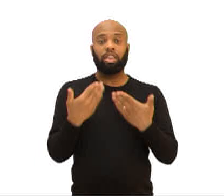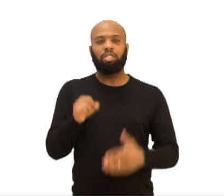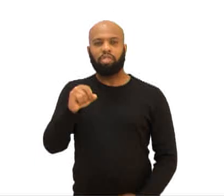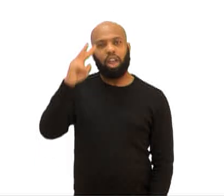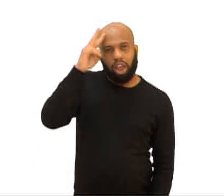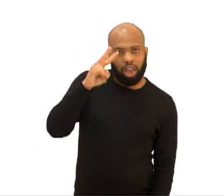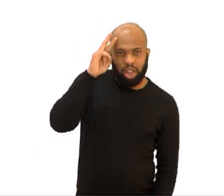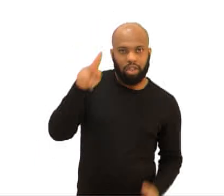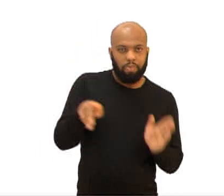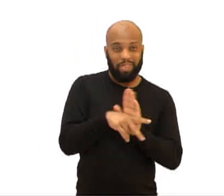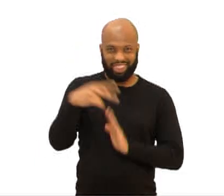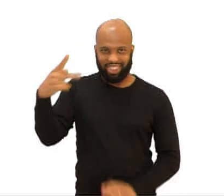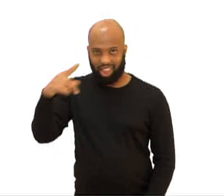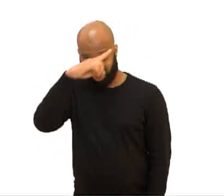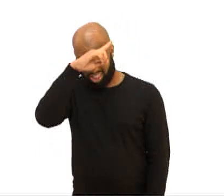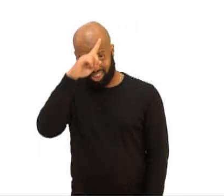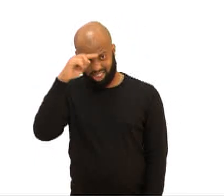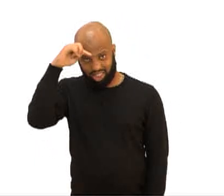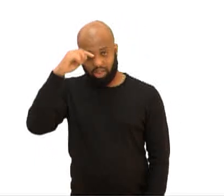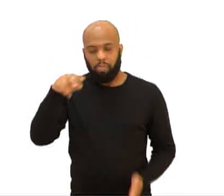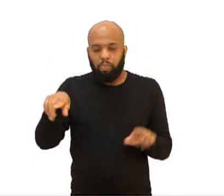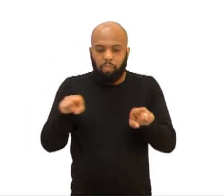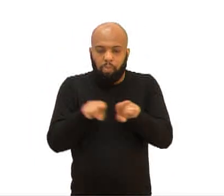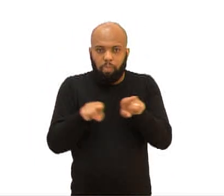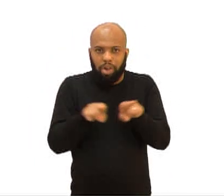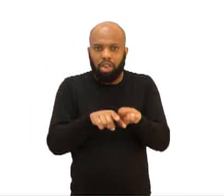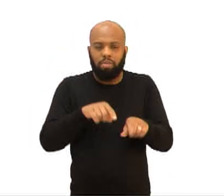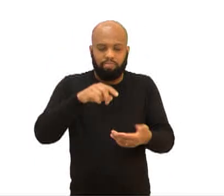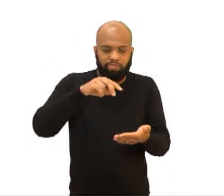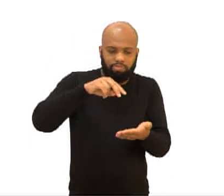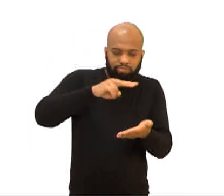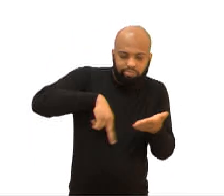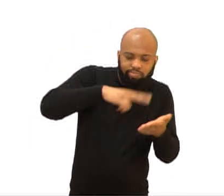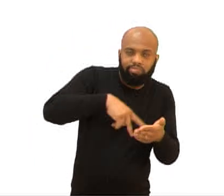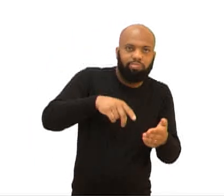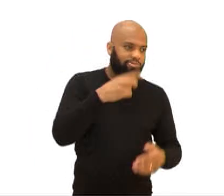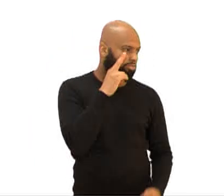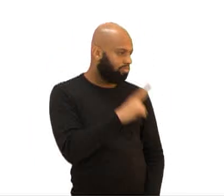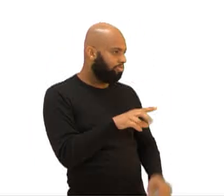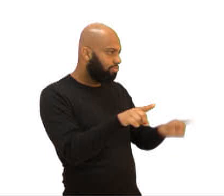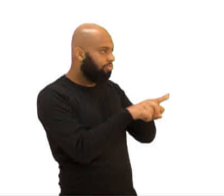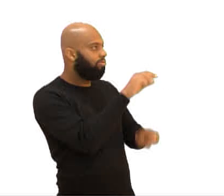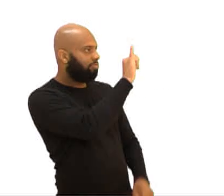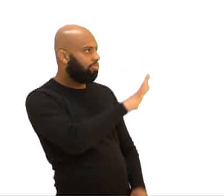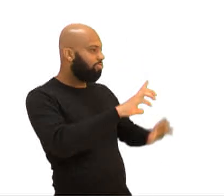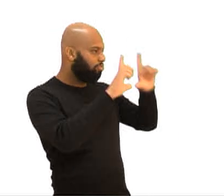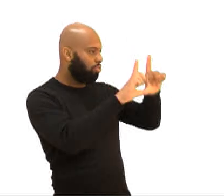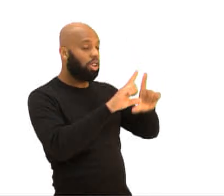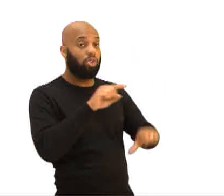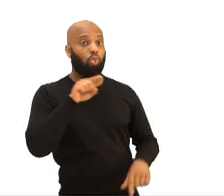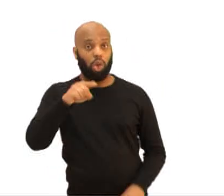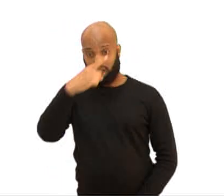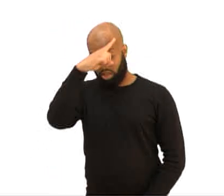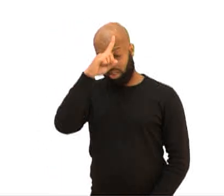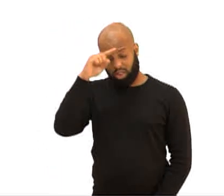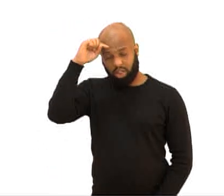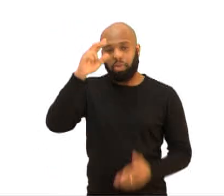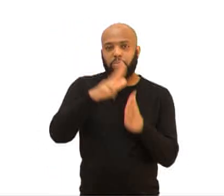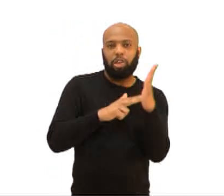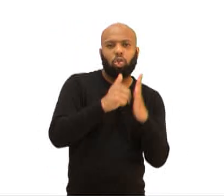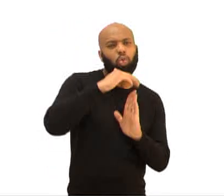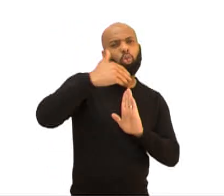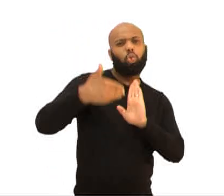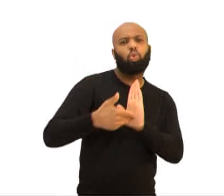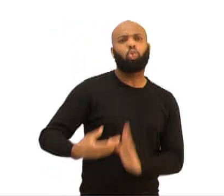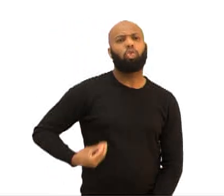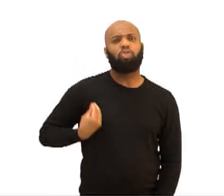vocês lembraram disso na hora da leitura da biografia, né, ela pintou nas obras dela tudo que ela passou durante a vida. Eu